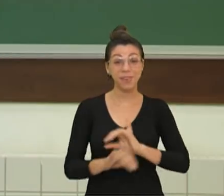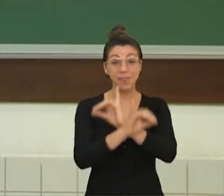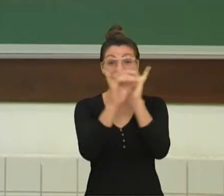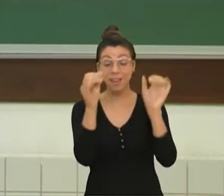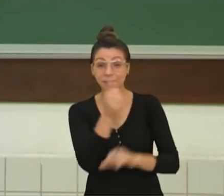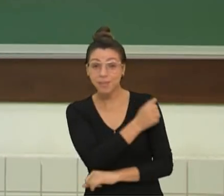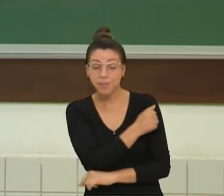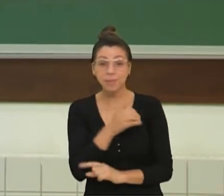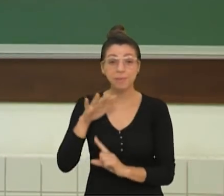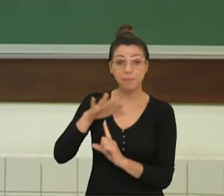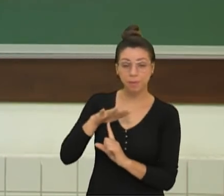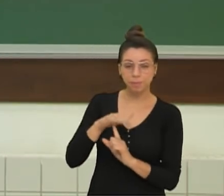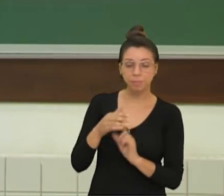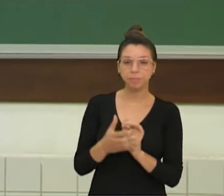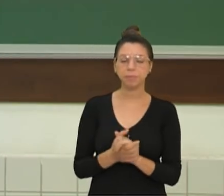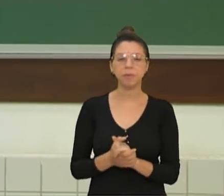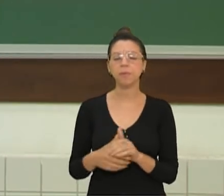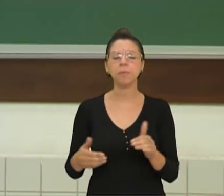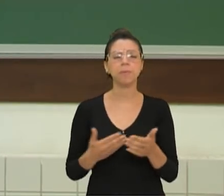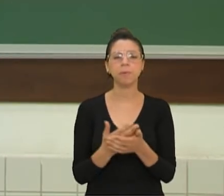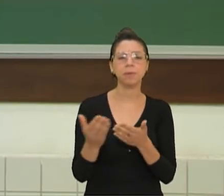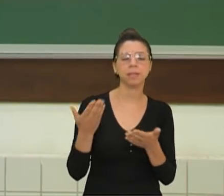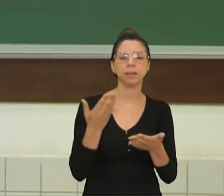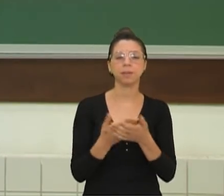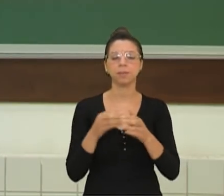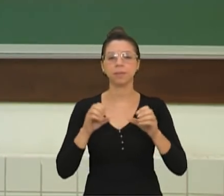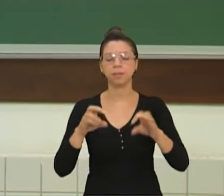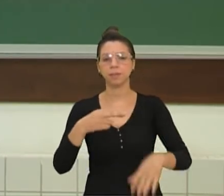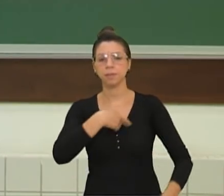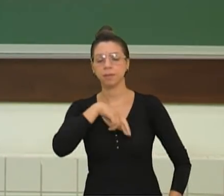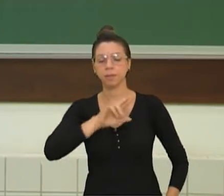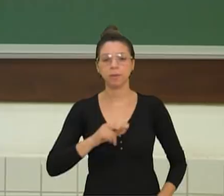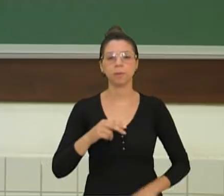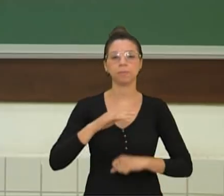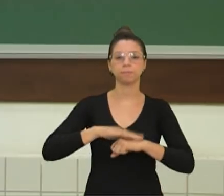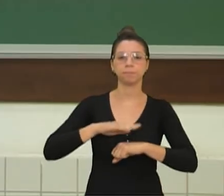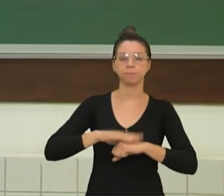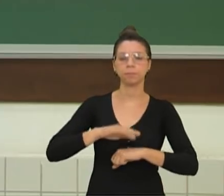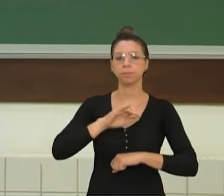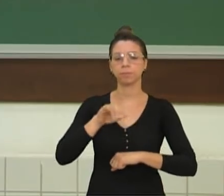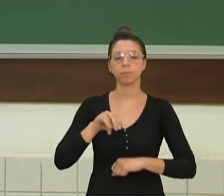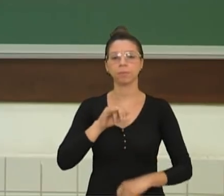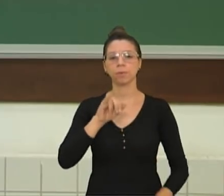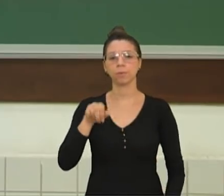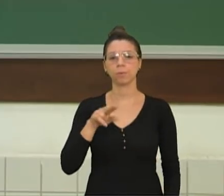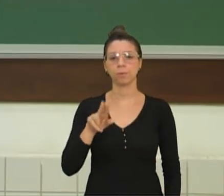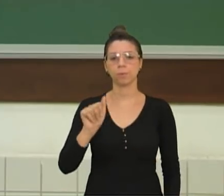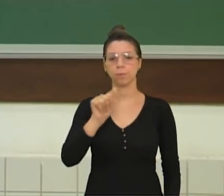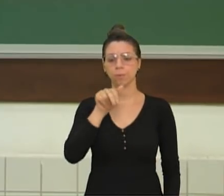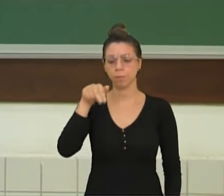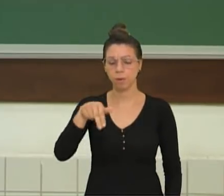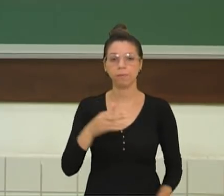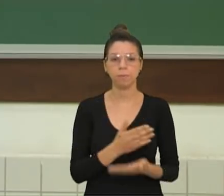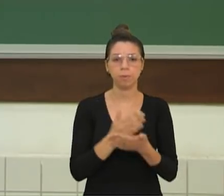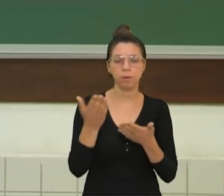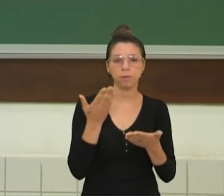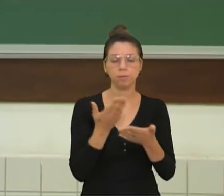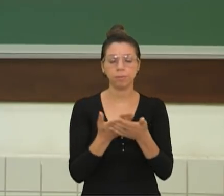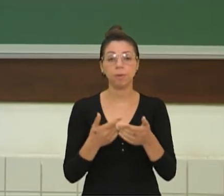estudantes do Paraná, vamos mais uma aula de ensino religioso. Eu sou o professor Juan e vamos a essa aula de hoje. Tá? Antes de